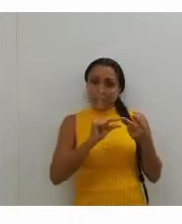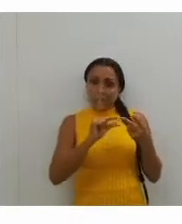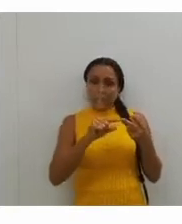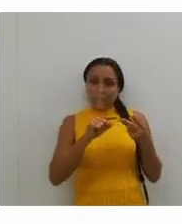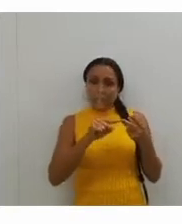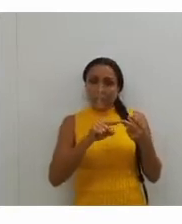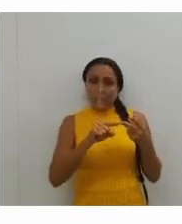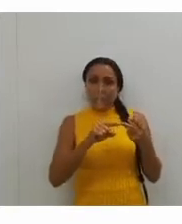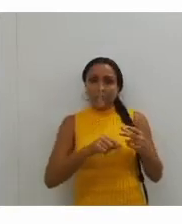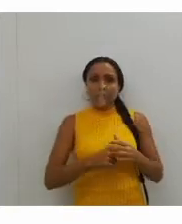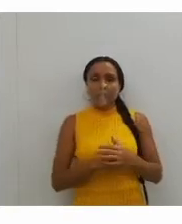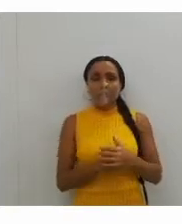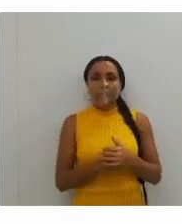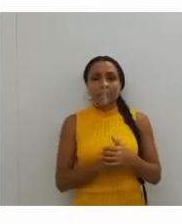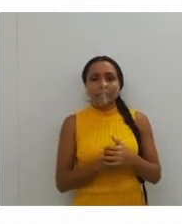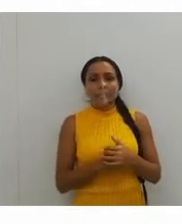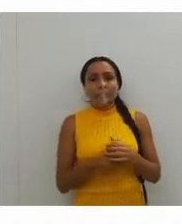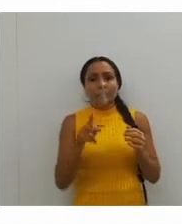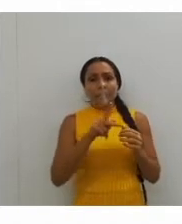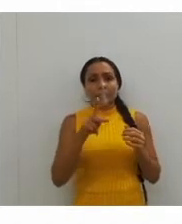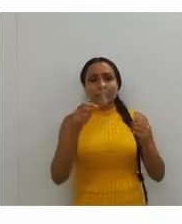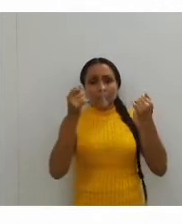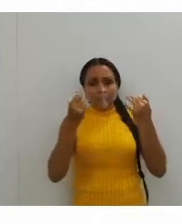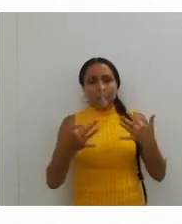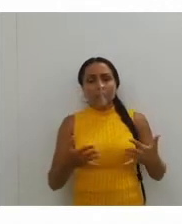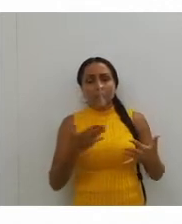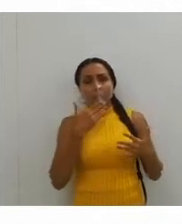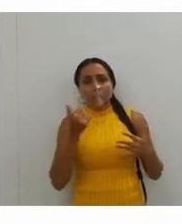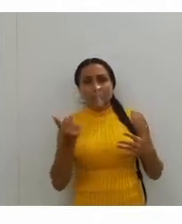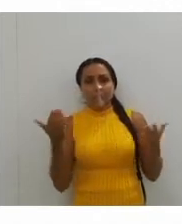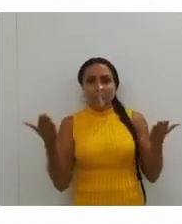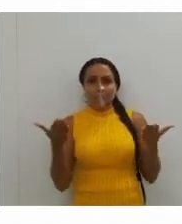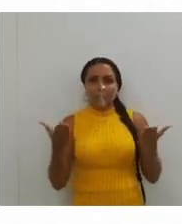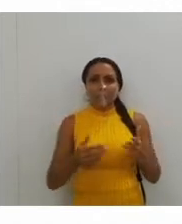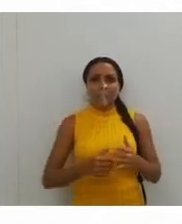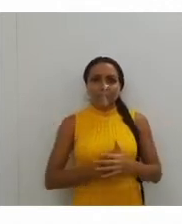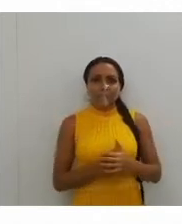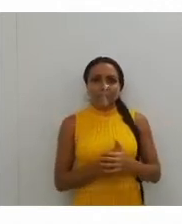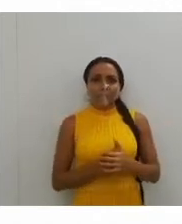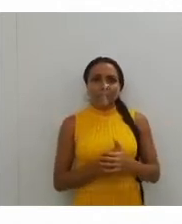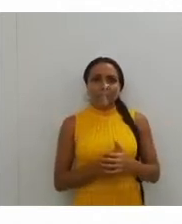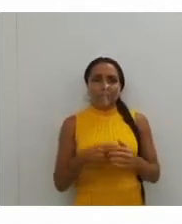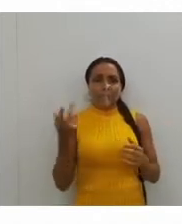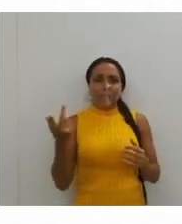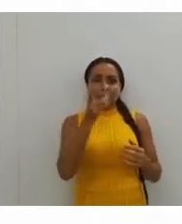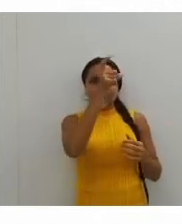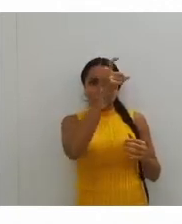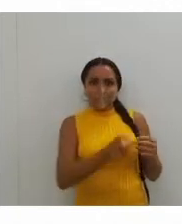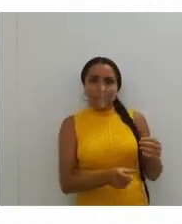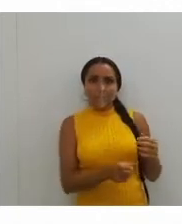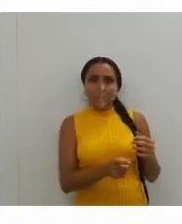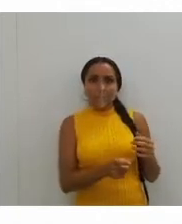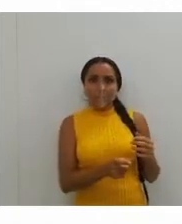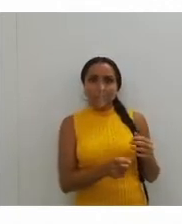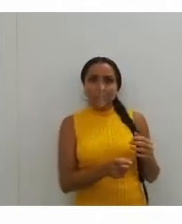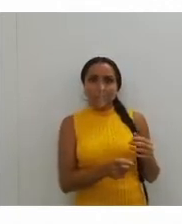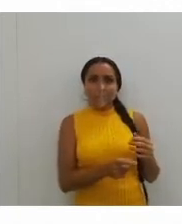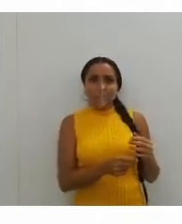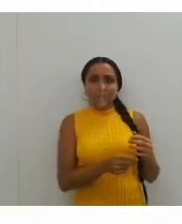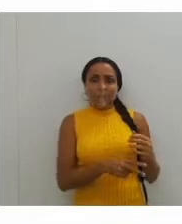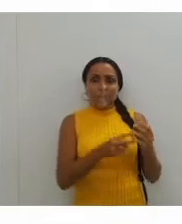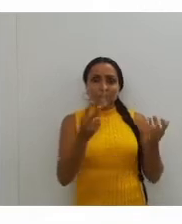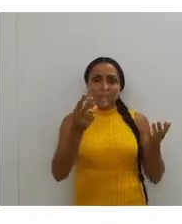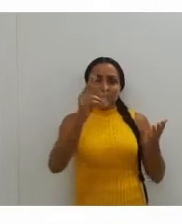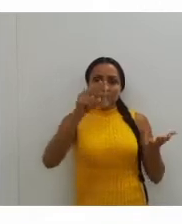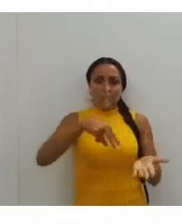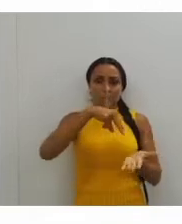o peso. Professor, o senhor explica melhor? Agora mesmo, uma pessoa